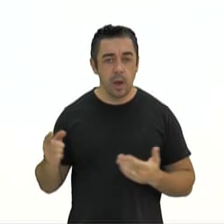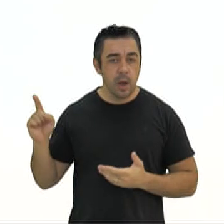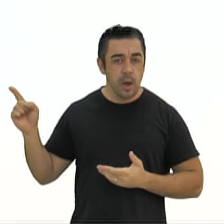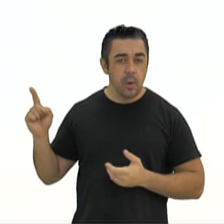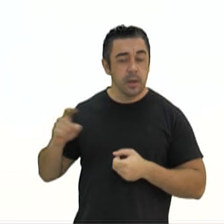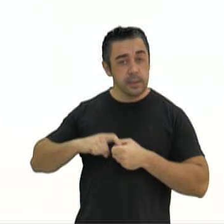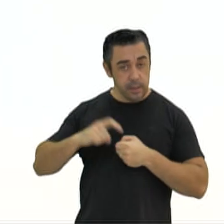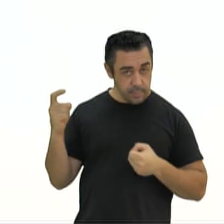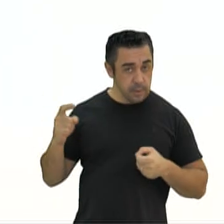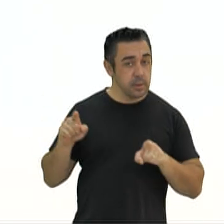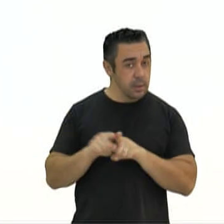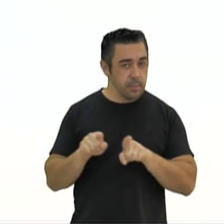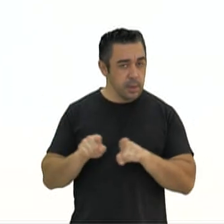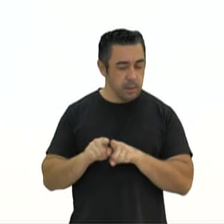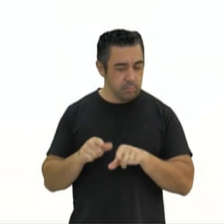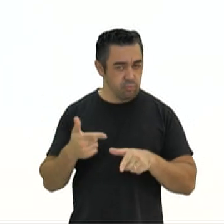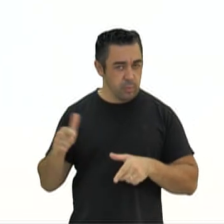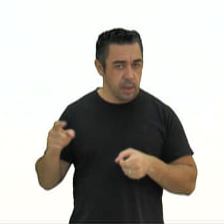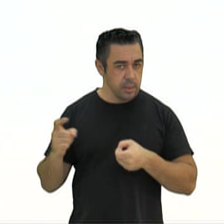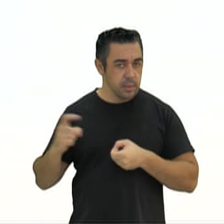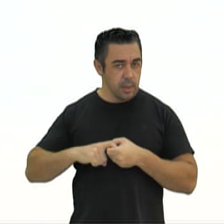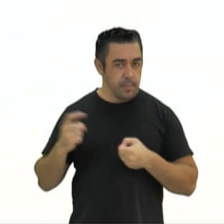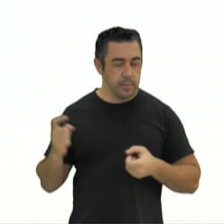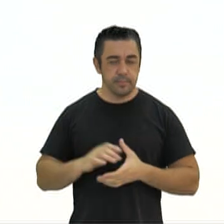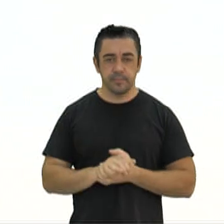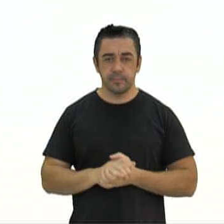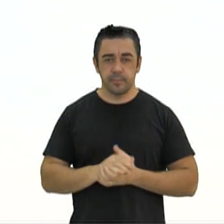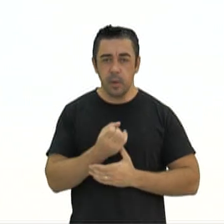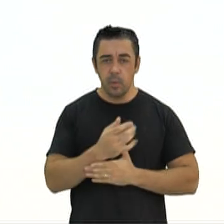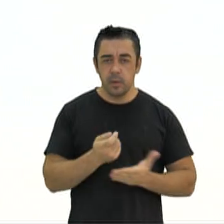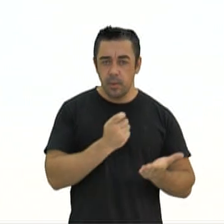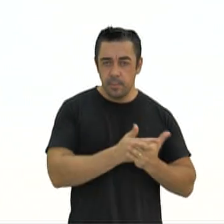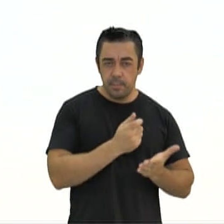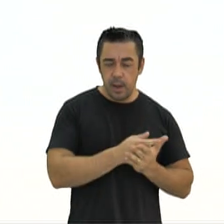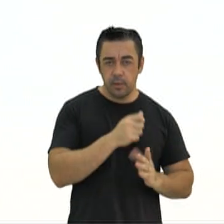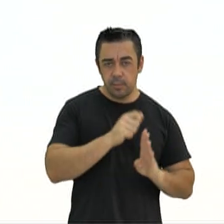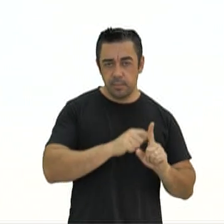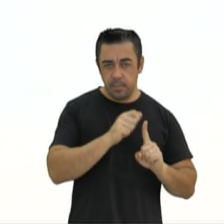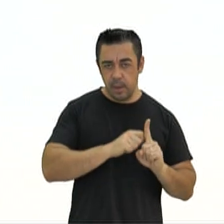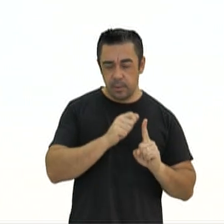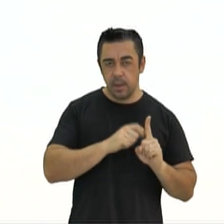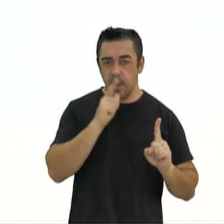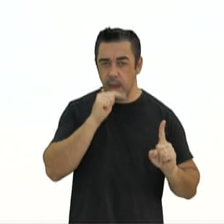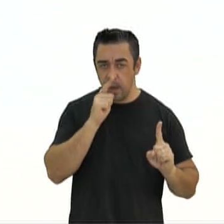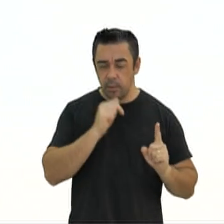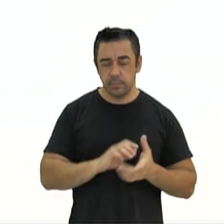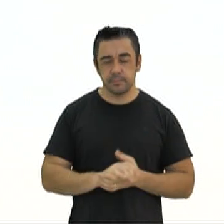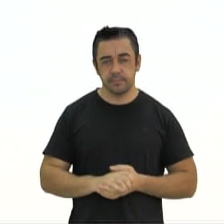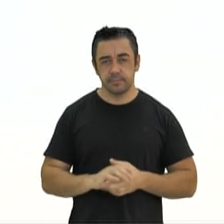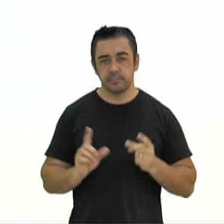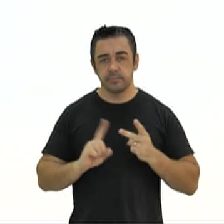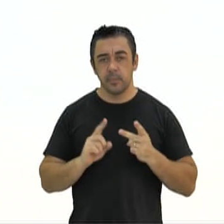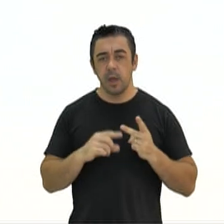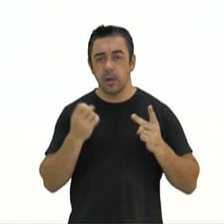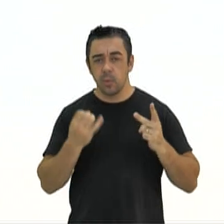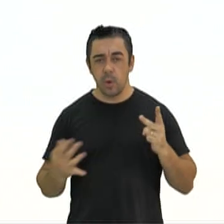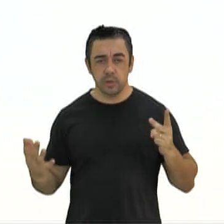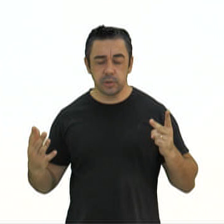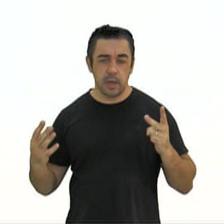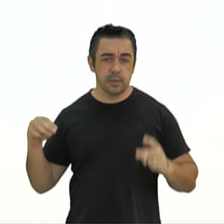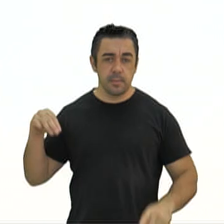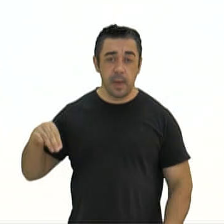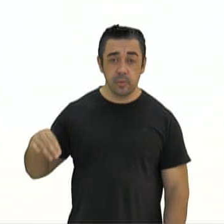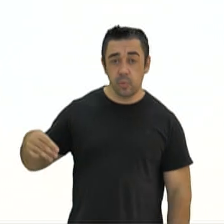variável independente? Aquela que não depende de nada. O valor mensal da fatura de água e a quantidade de metros